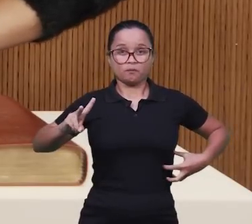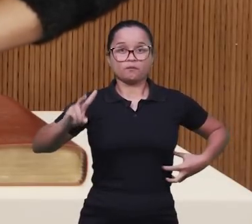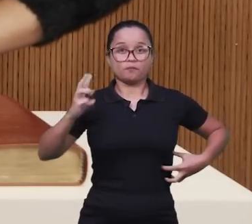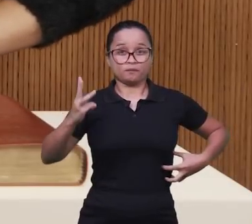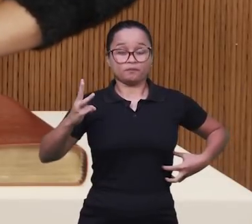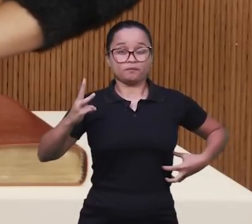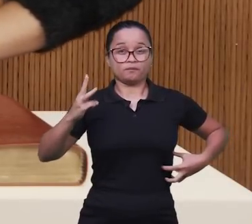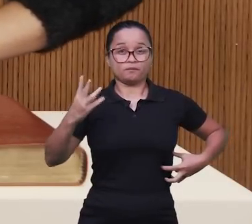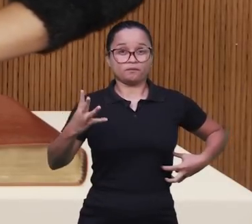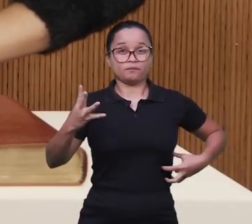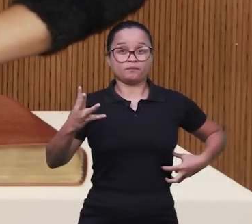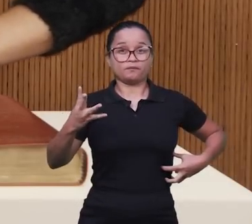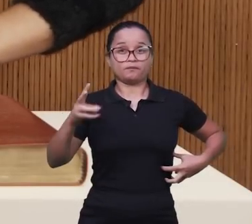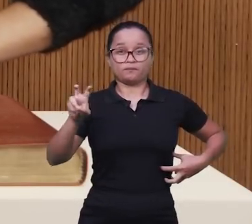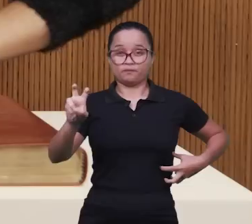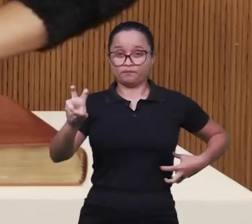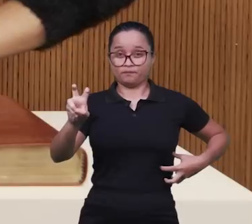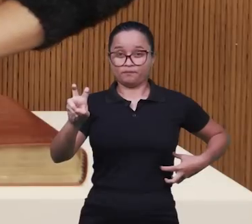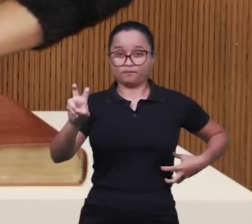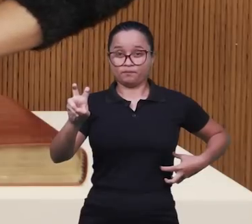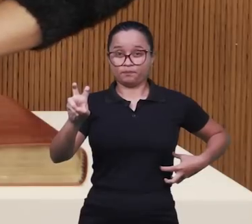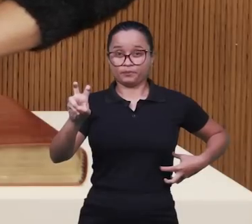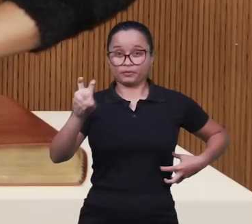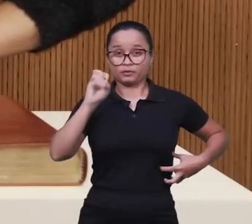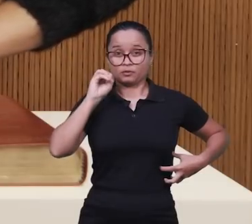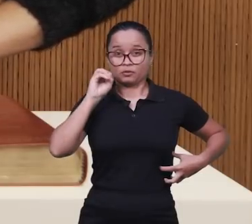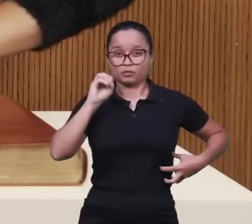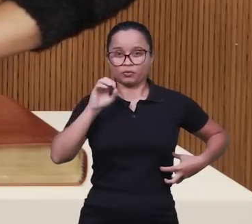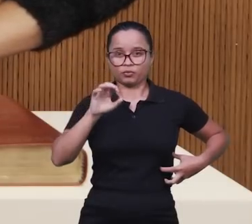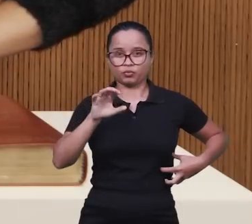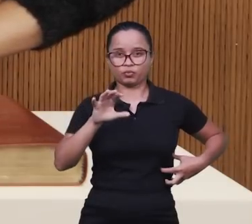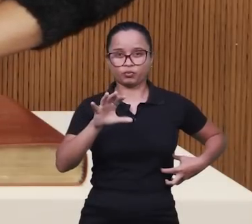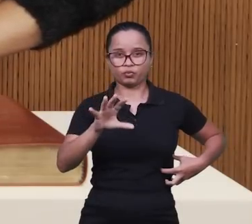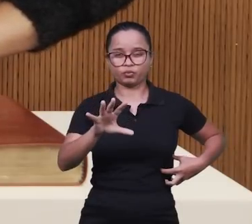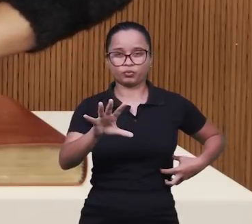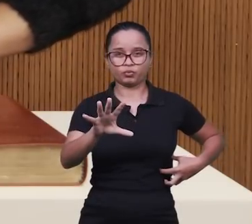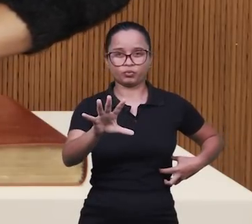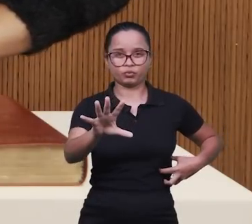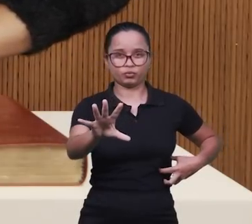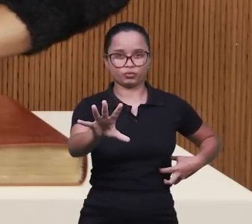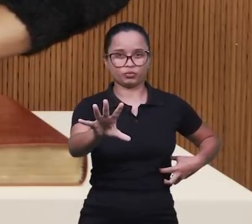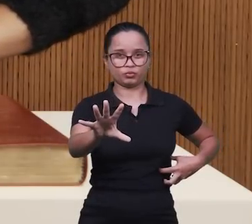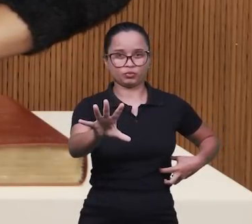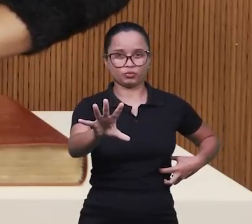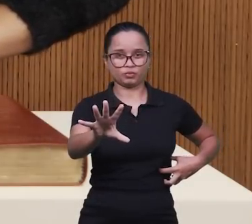1, 2, 3, 4, 5. Solta.